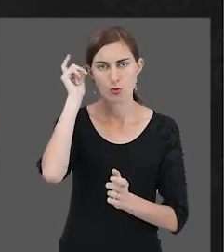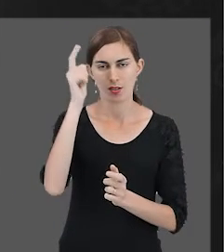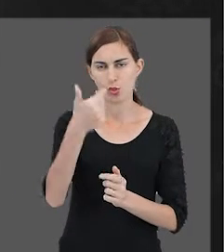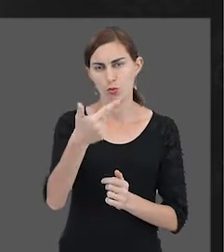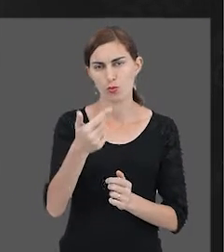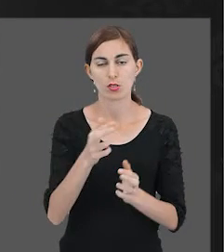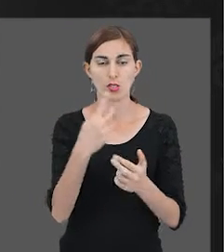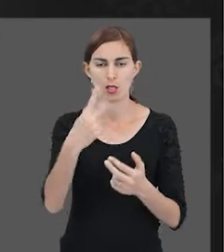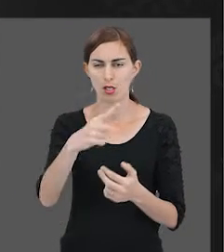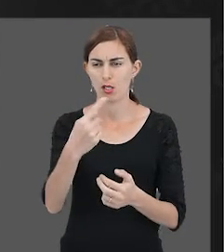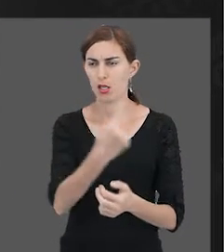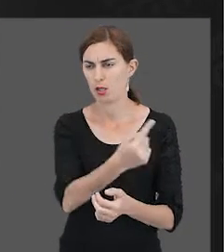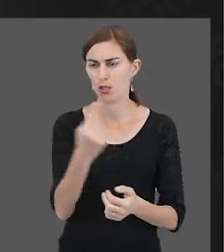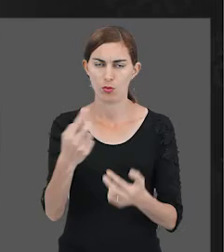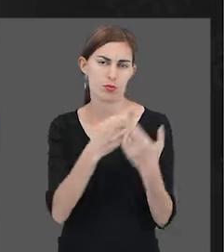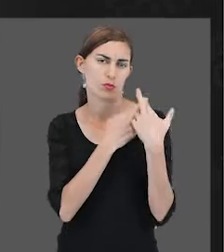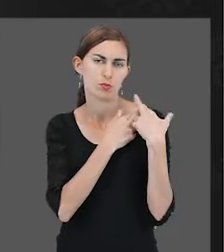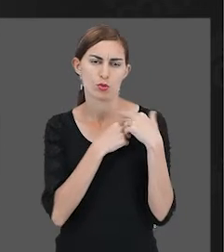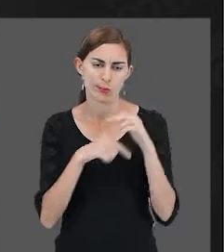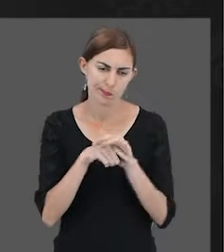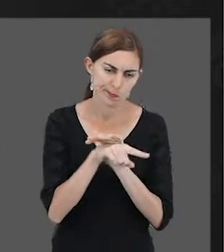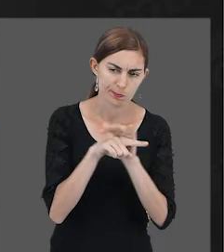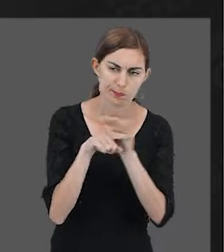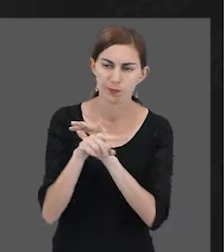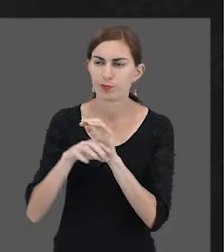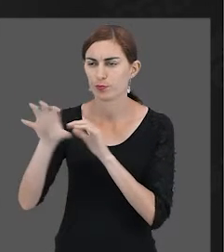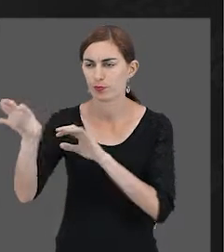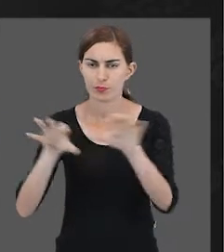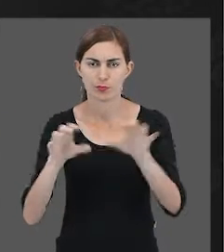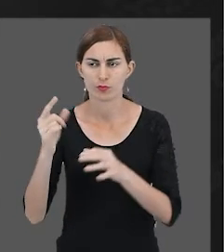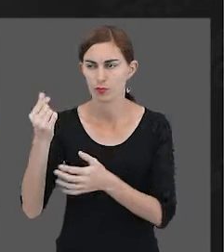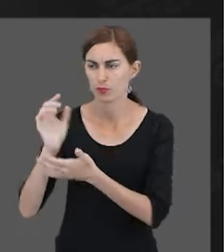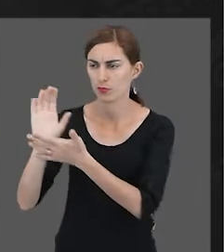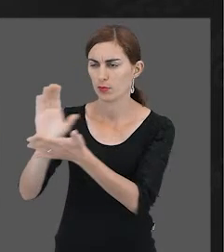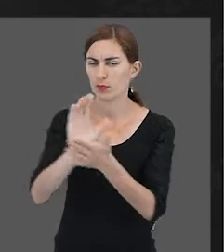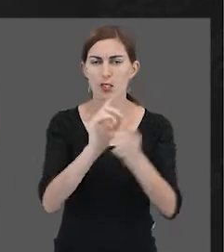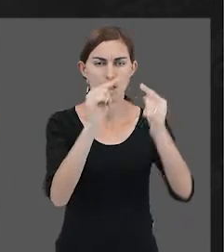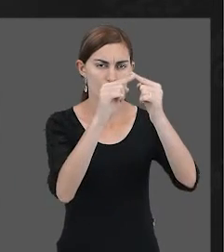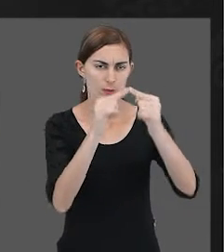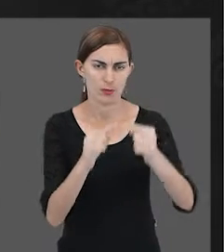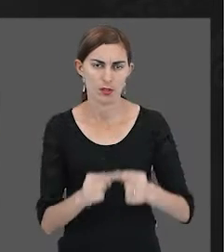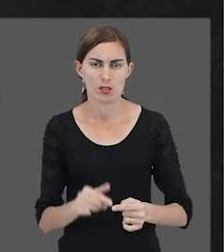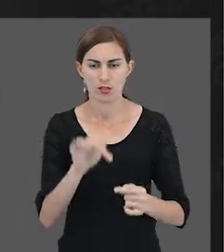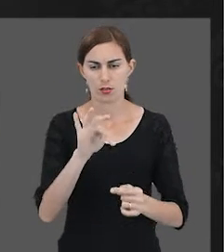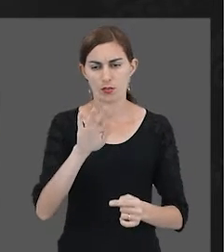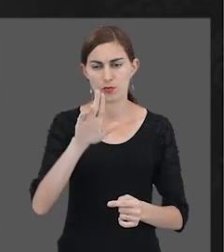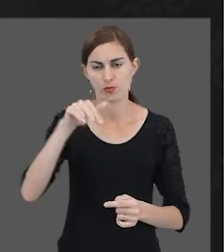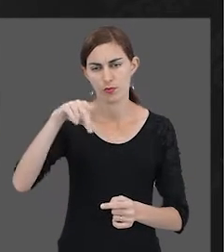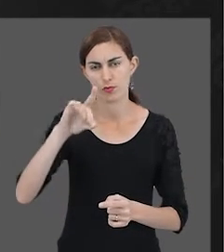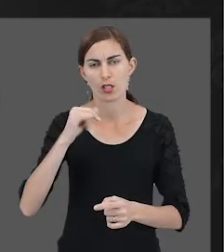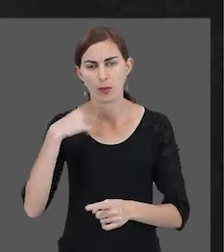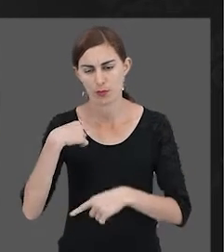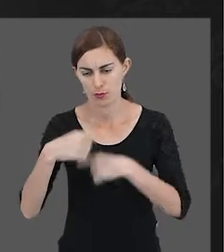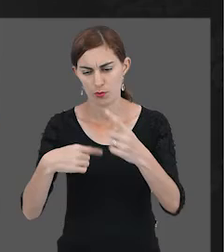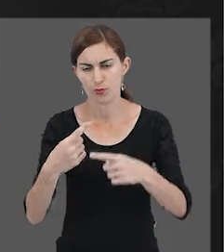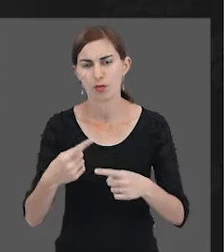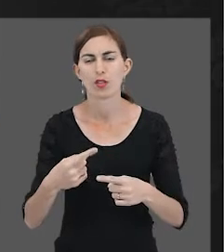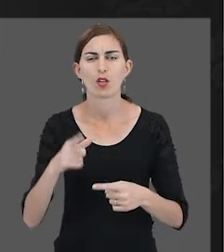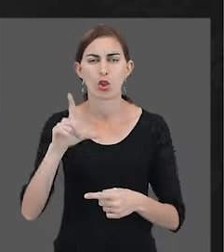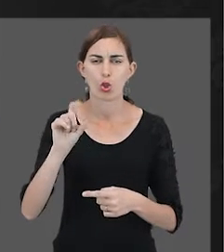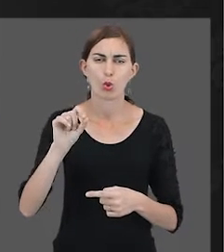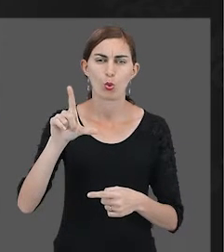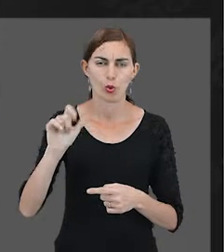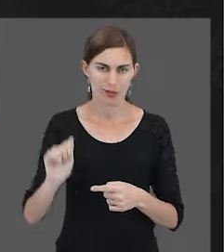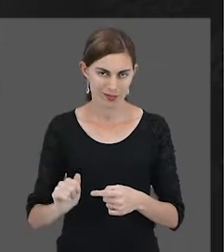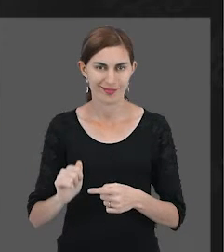são responsáveis por acompanhar e controlar a distribuição, transferência e aplicação dos recursos do Fundeb, acompanhar a elaboração da